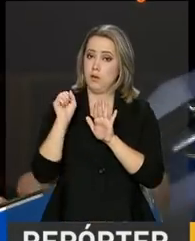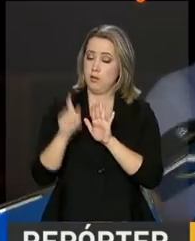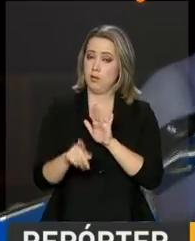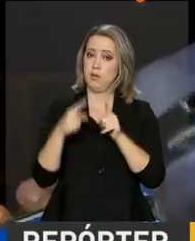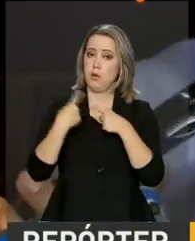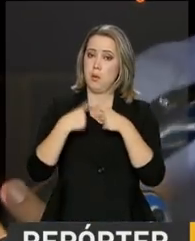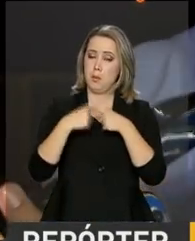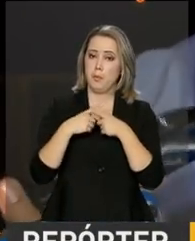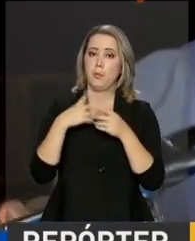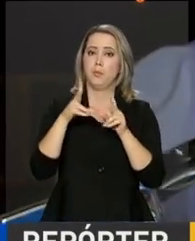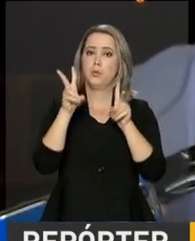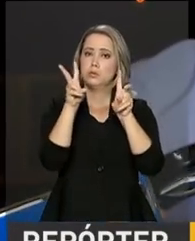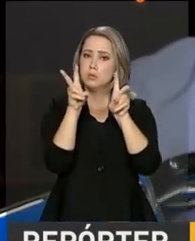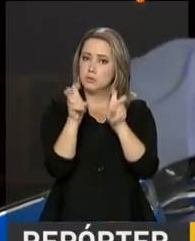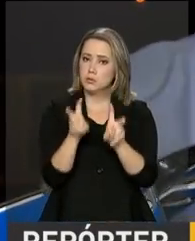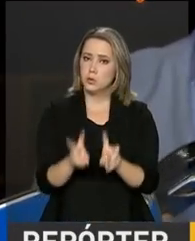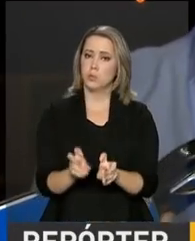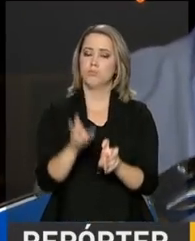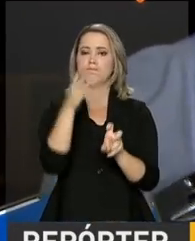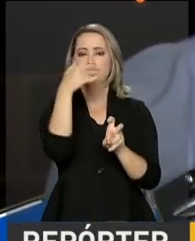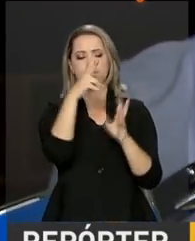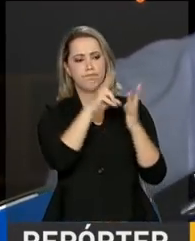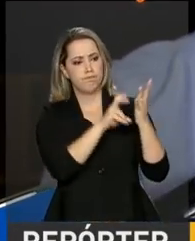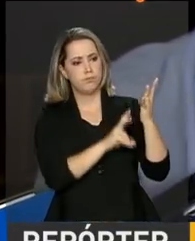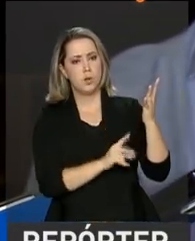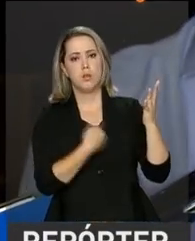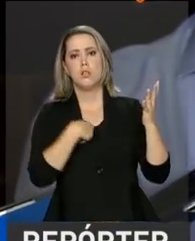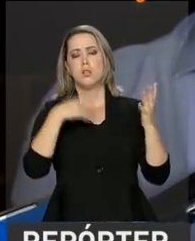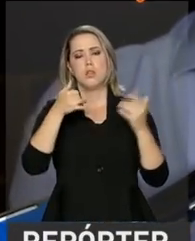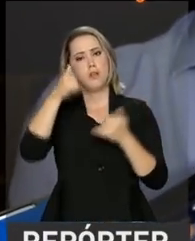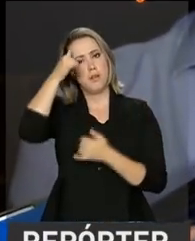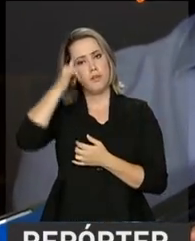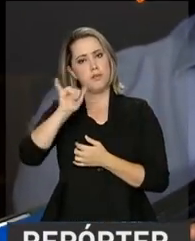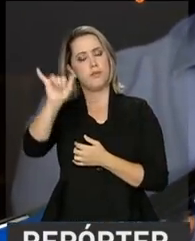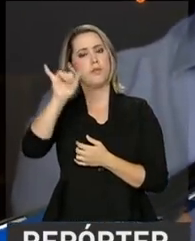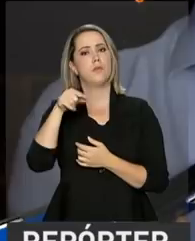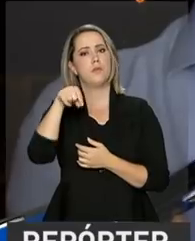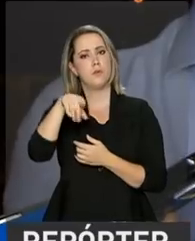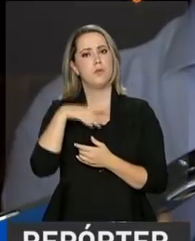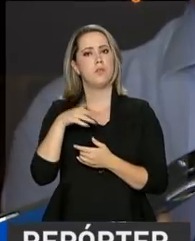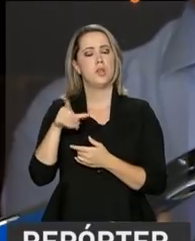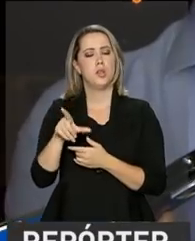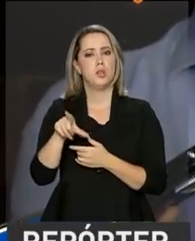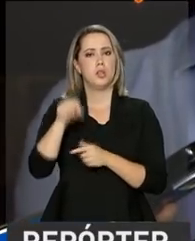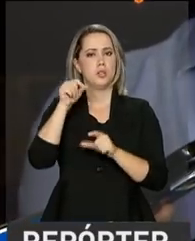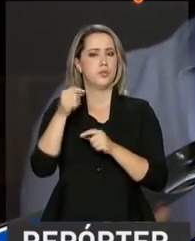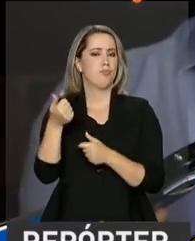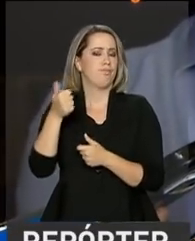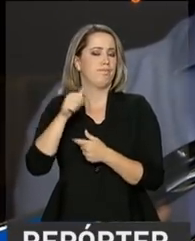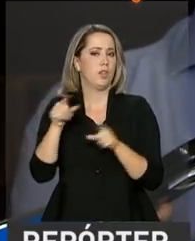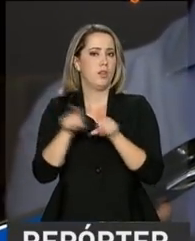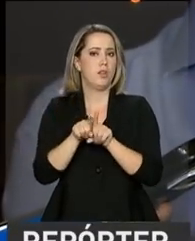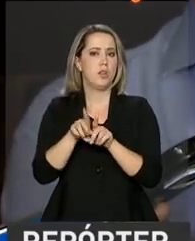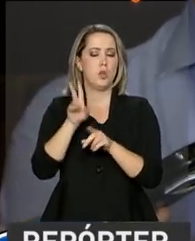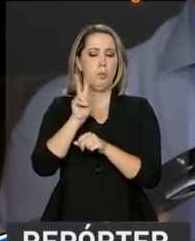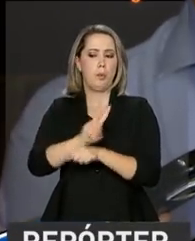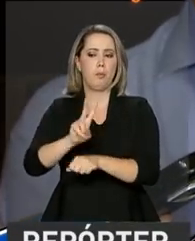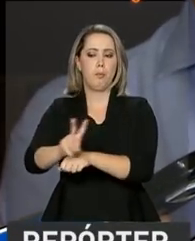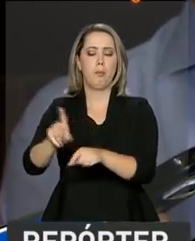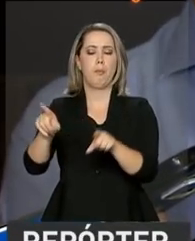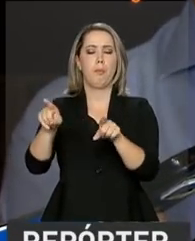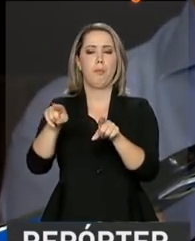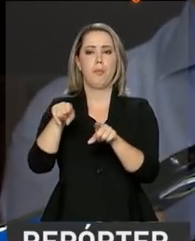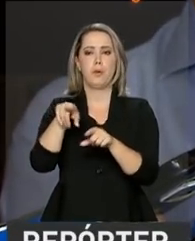o texto que está sendo aprovado ele combate um privilégio e protege as pessoas vulneráveis pessoas com deficiência